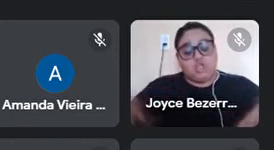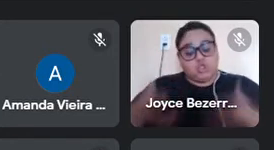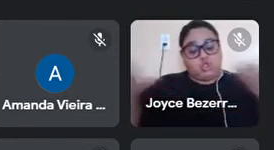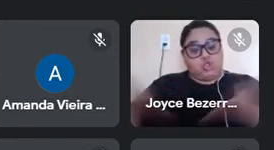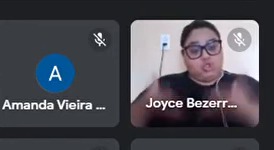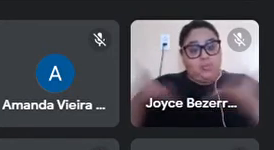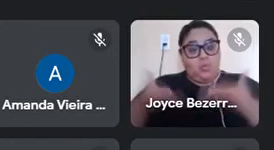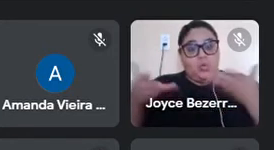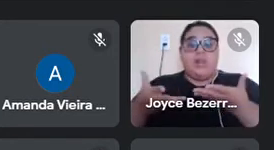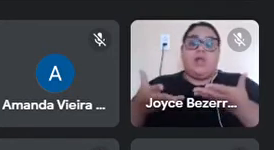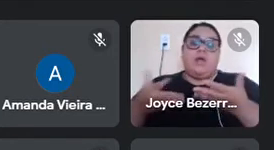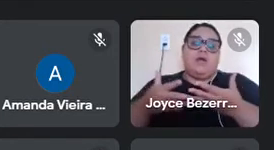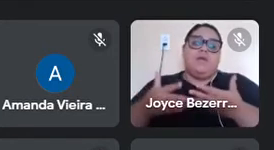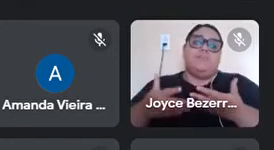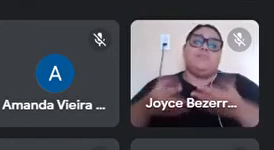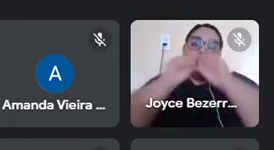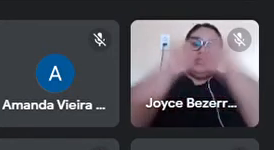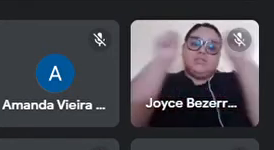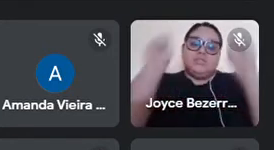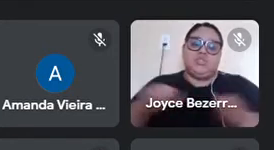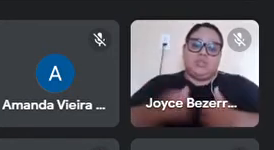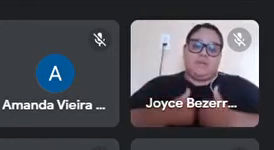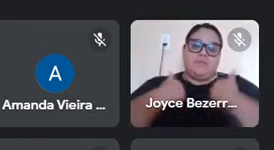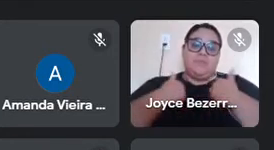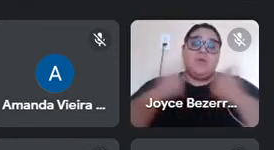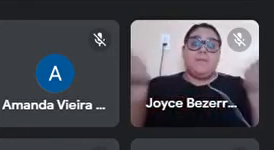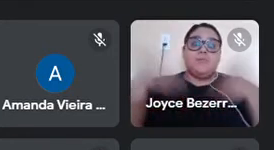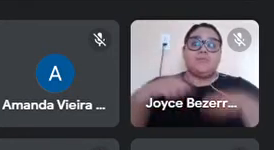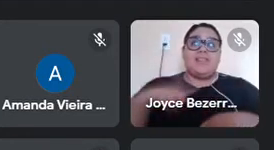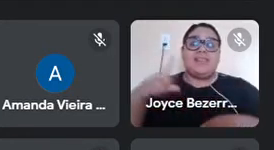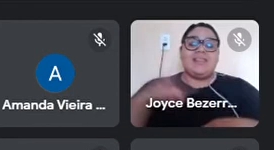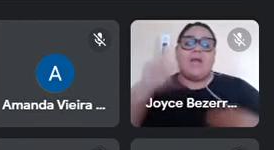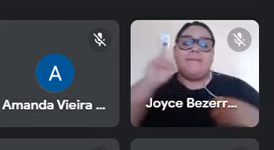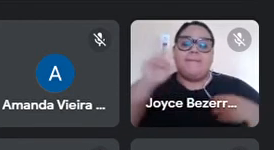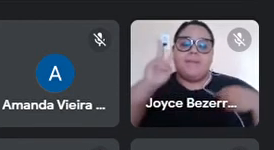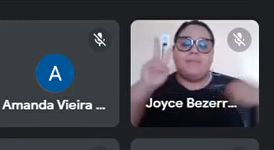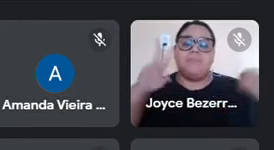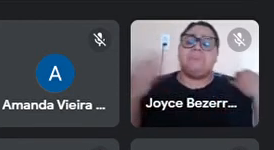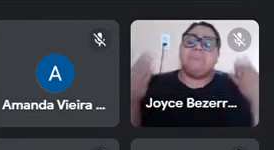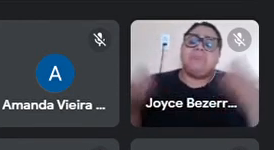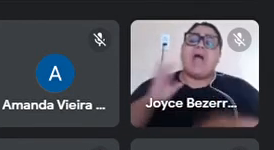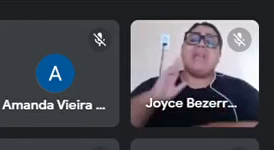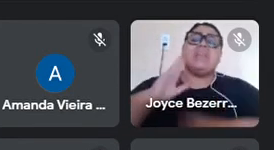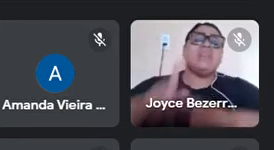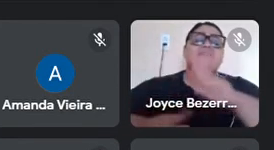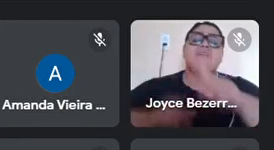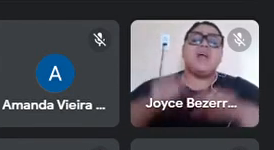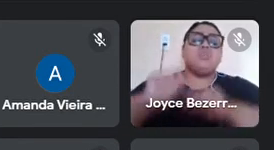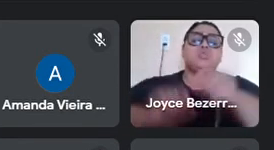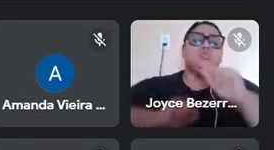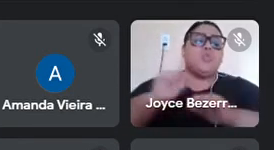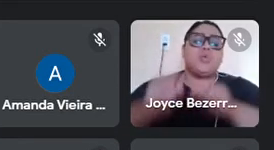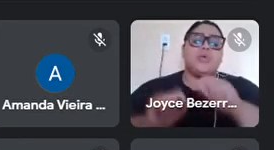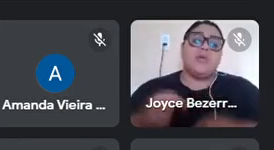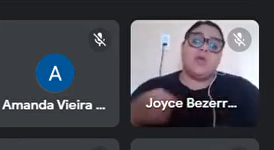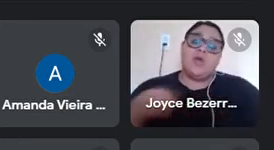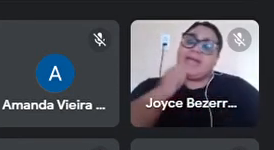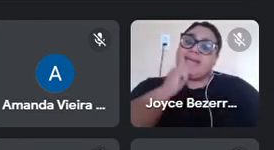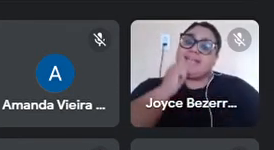a desenvolver uma memória, certo? Então, qual é a diferença? É a nossa